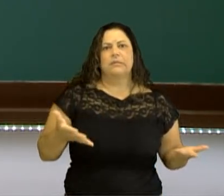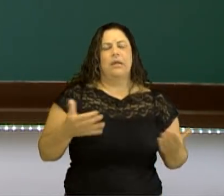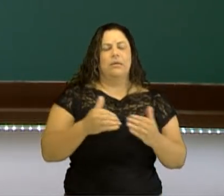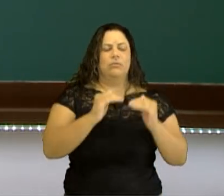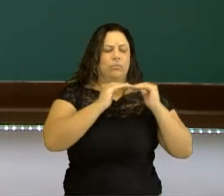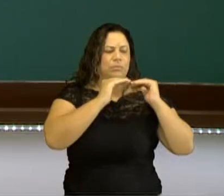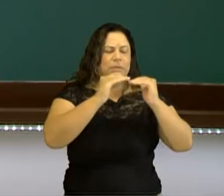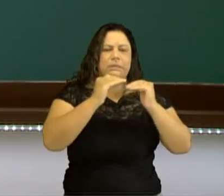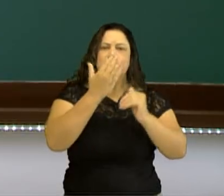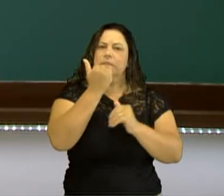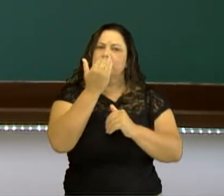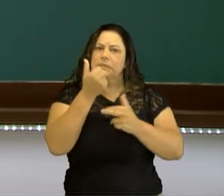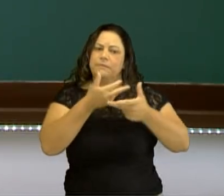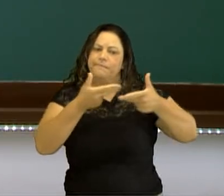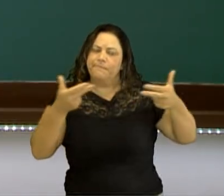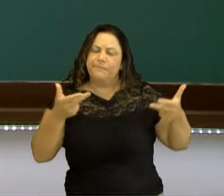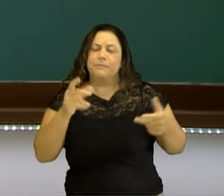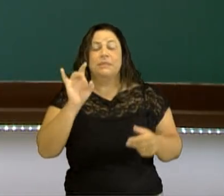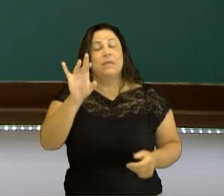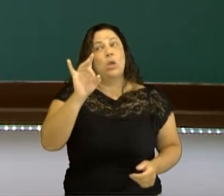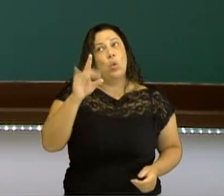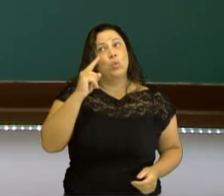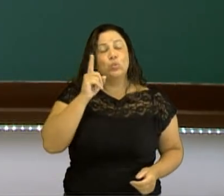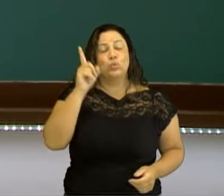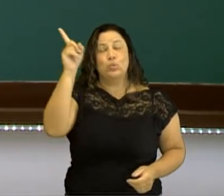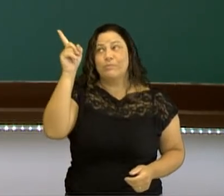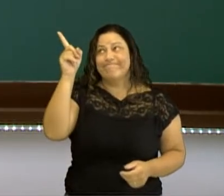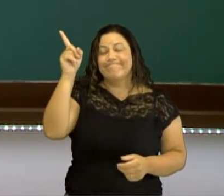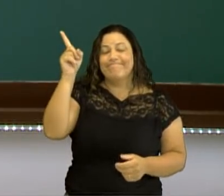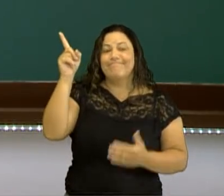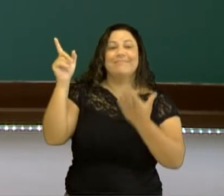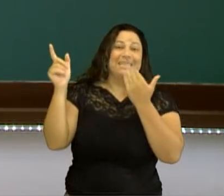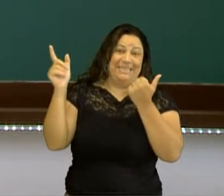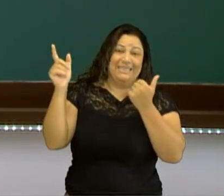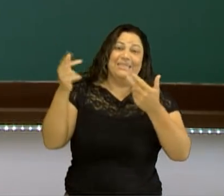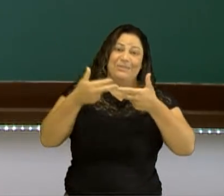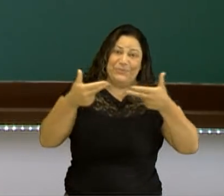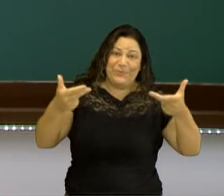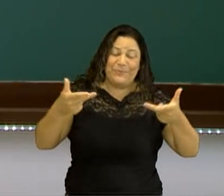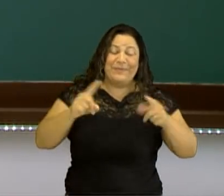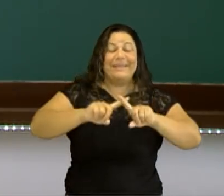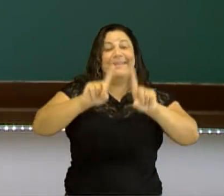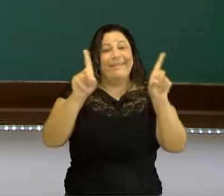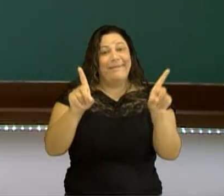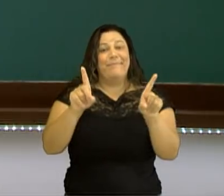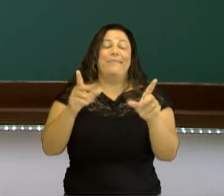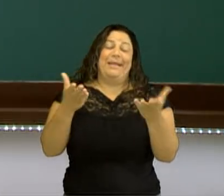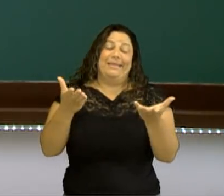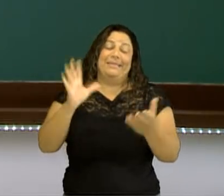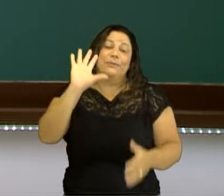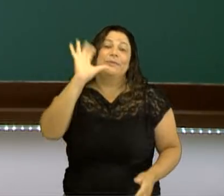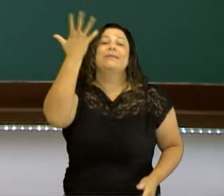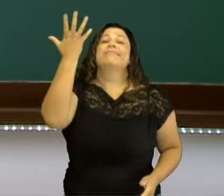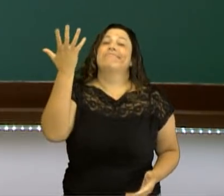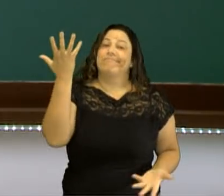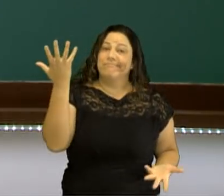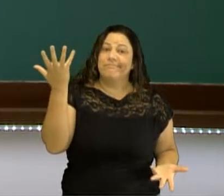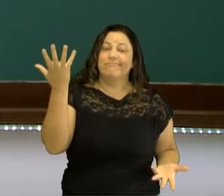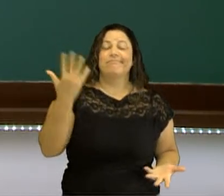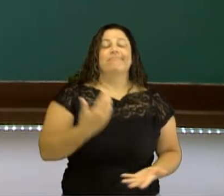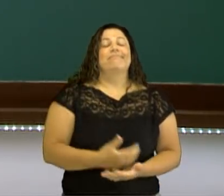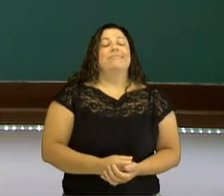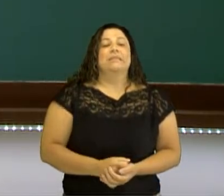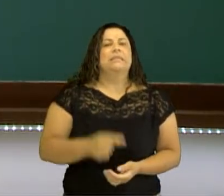alimentar somente desses alimentos. Mas, infelizmente, essa é uma realidade cada vez mais comum. Então, vamos refletir